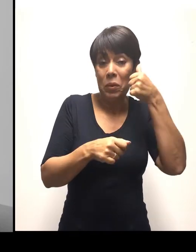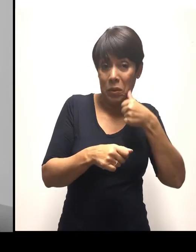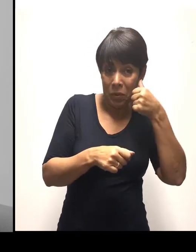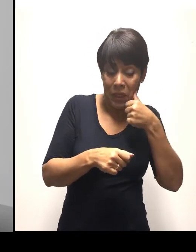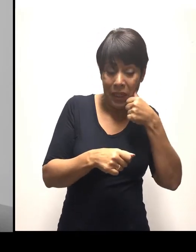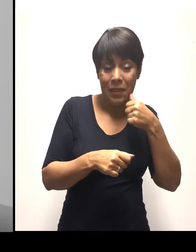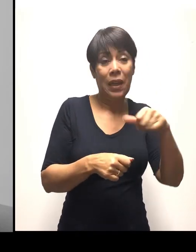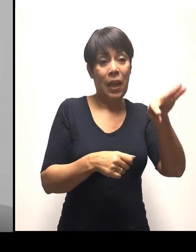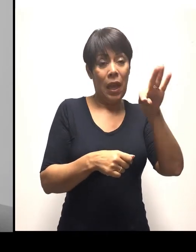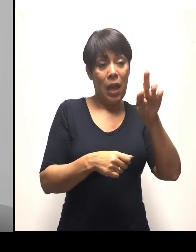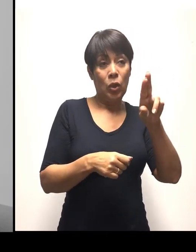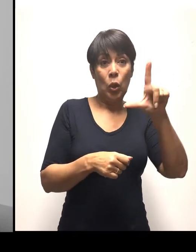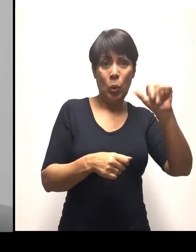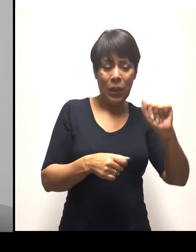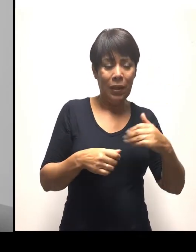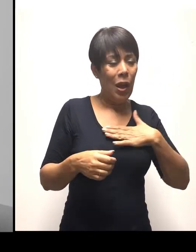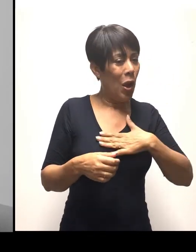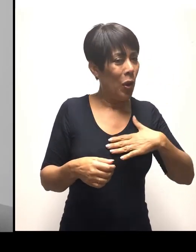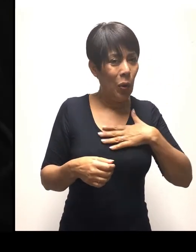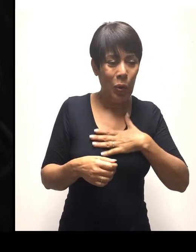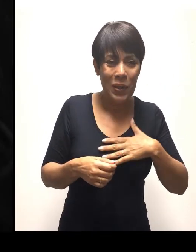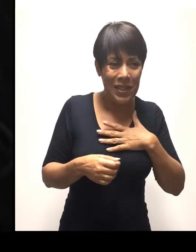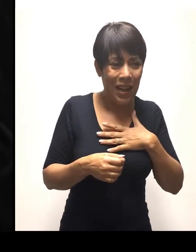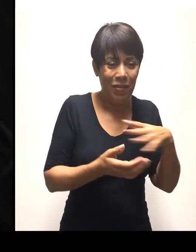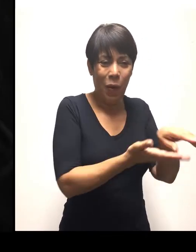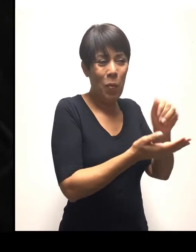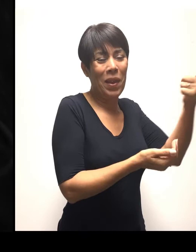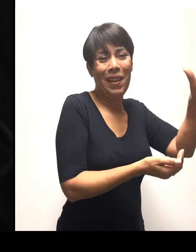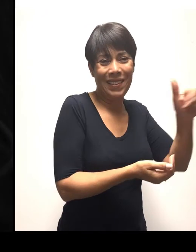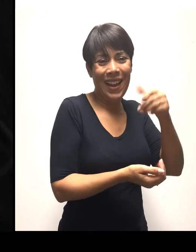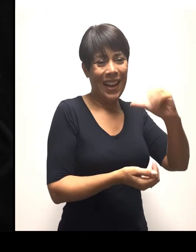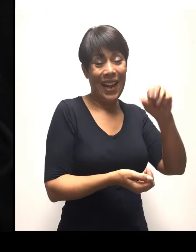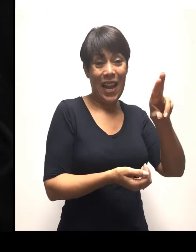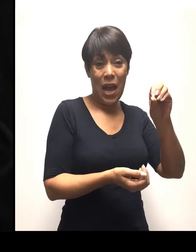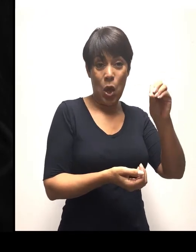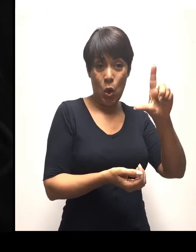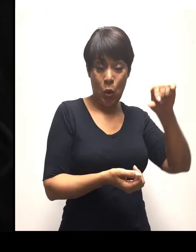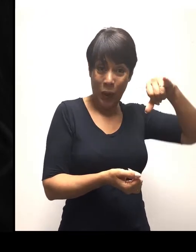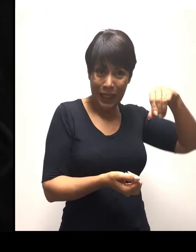porque Tula gostava de encarnar Carolina, né?